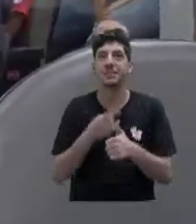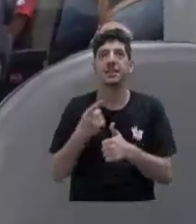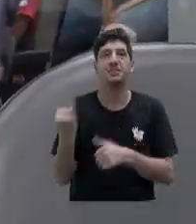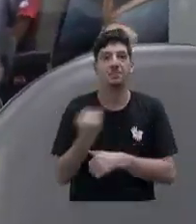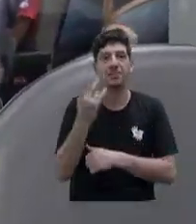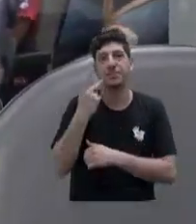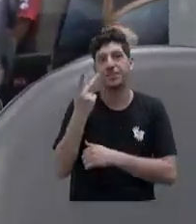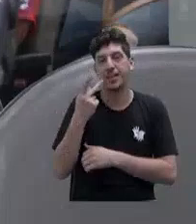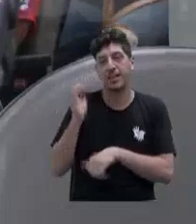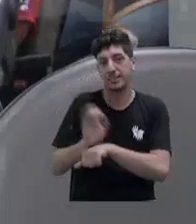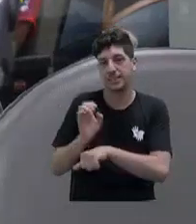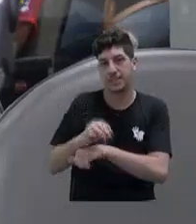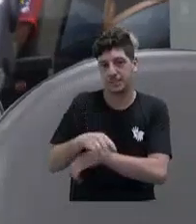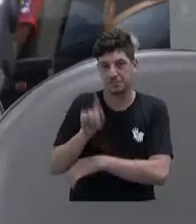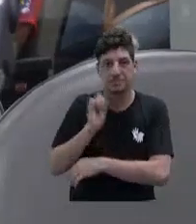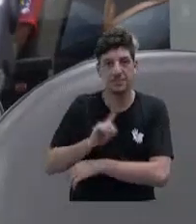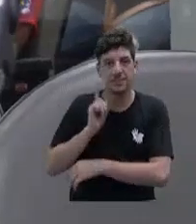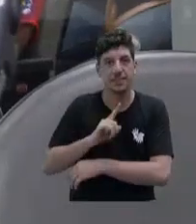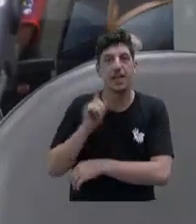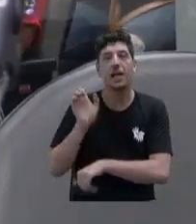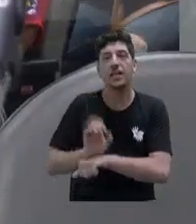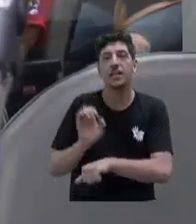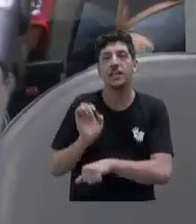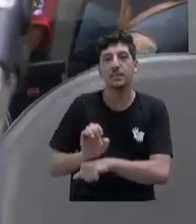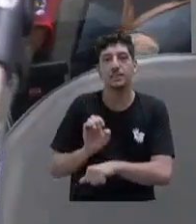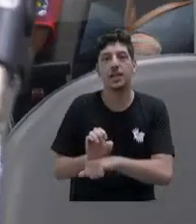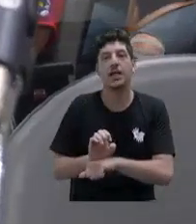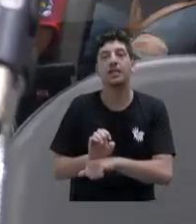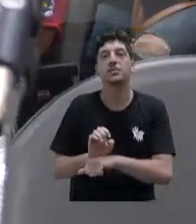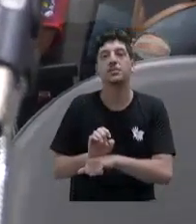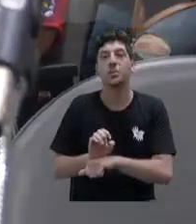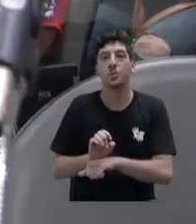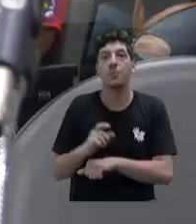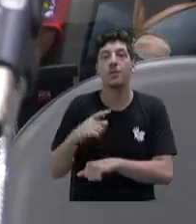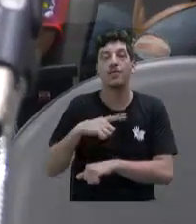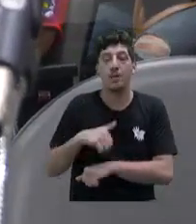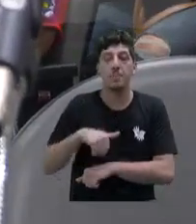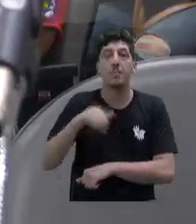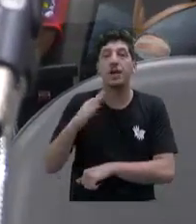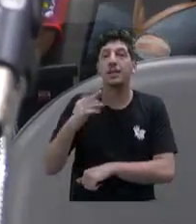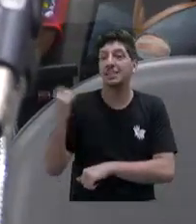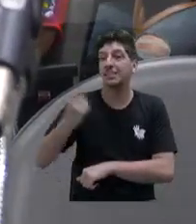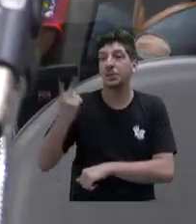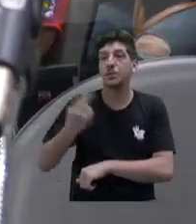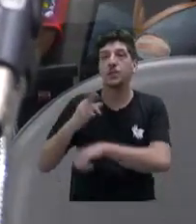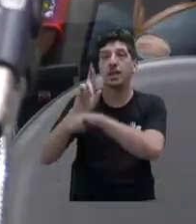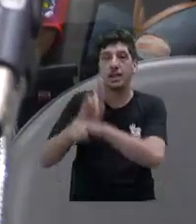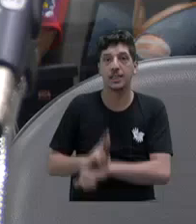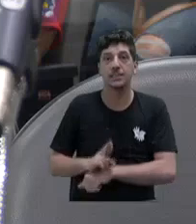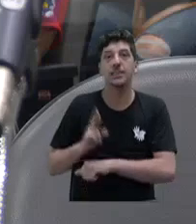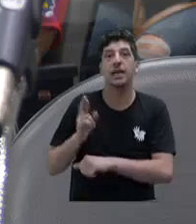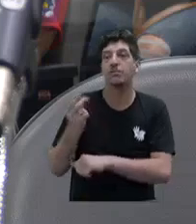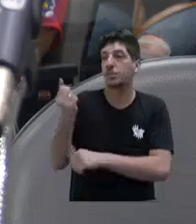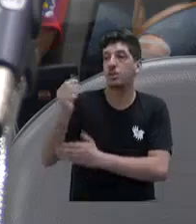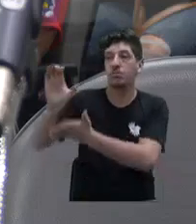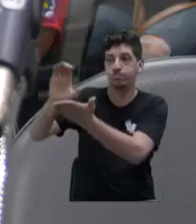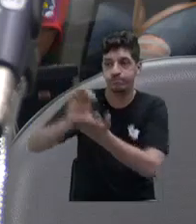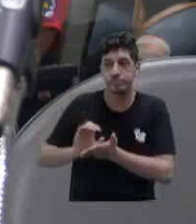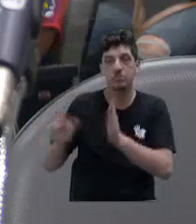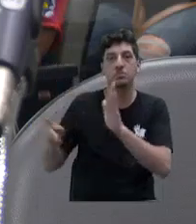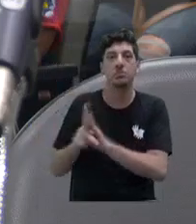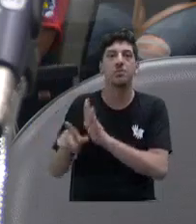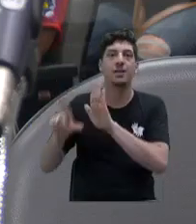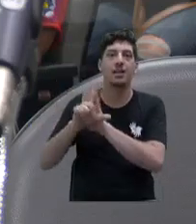destacar que Minas Gerais foi o estado que recebeu a segunda maior reserva de recursos da Lei Paulo Gustavo.